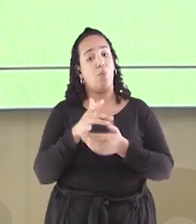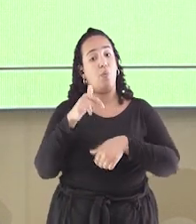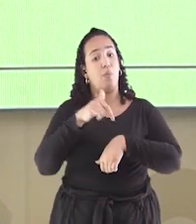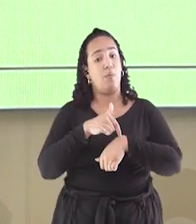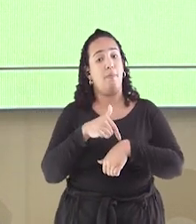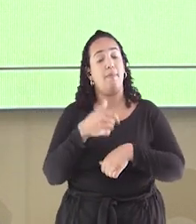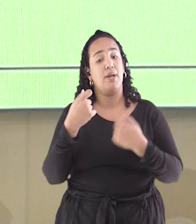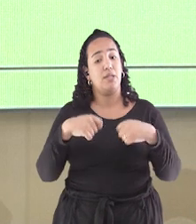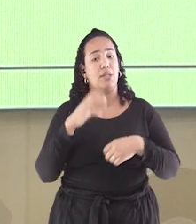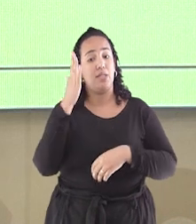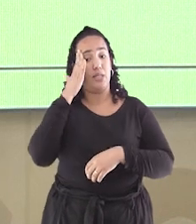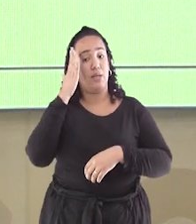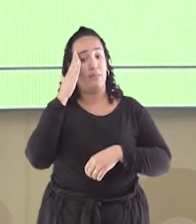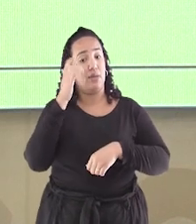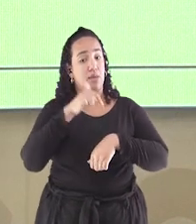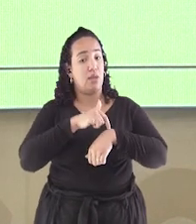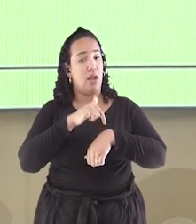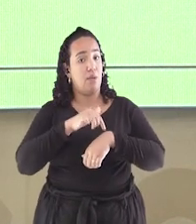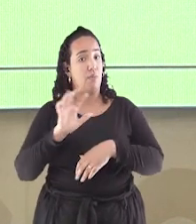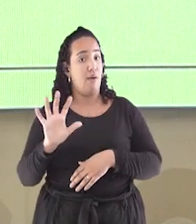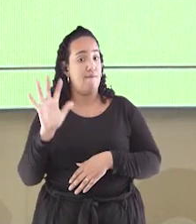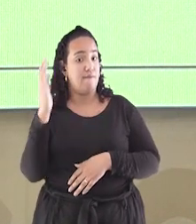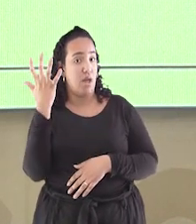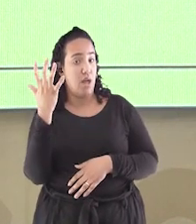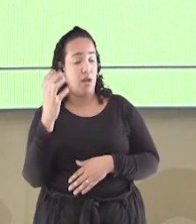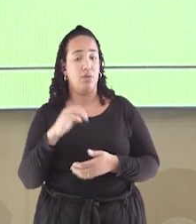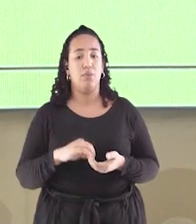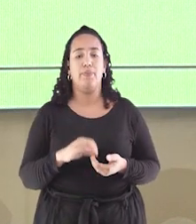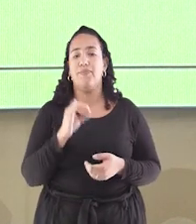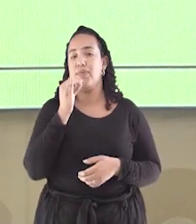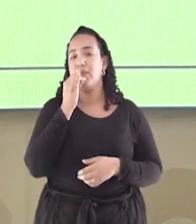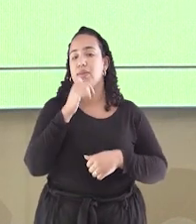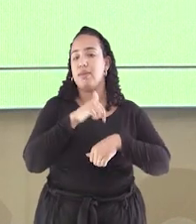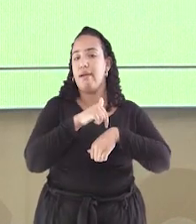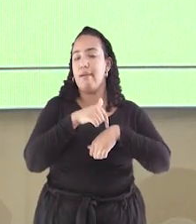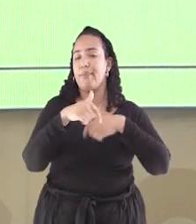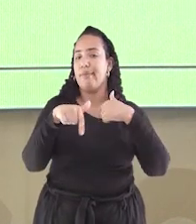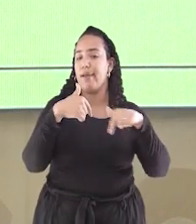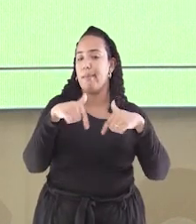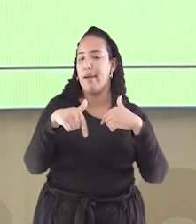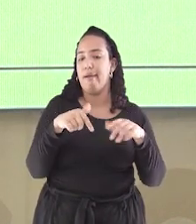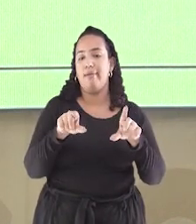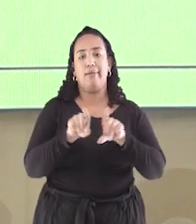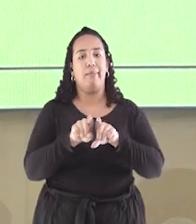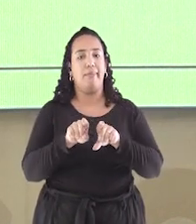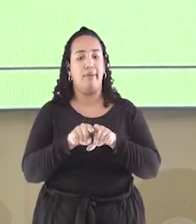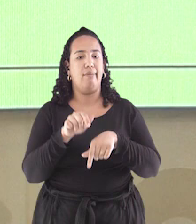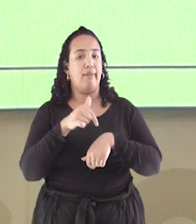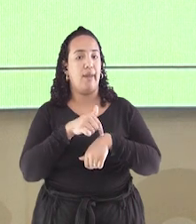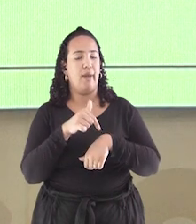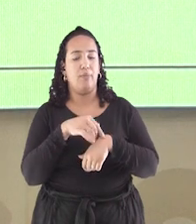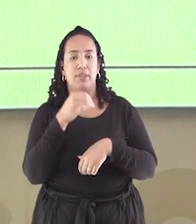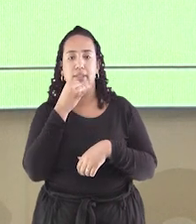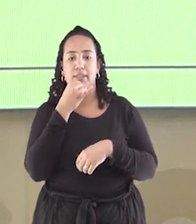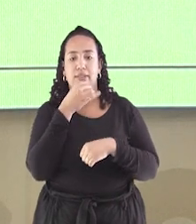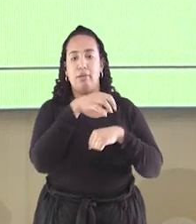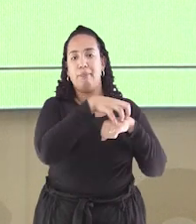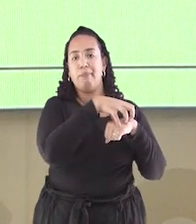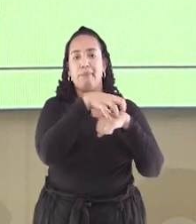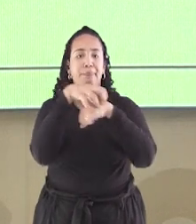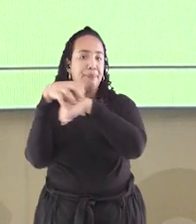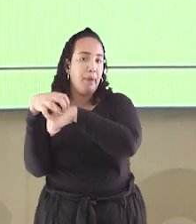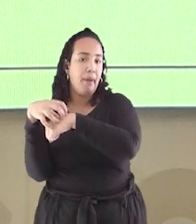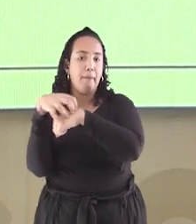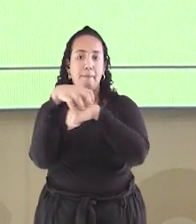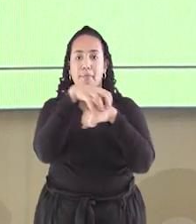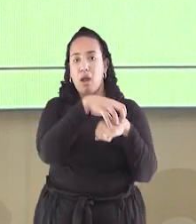que precisamos contar a duração de certo evento. O tempo que gastamos em certo trabalho, quanto tempo gastamos para ir de um